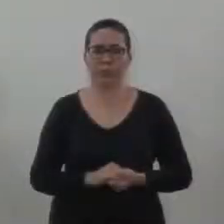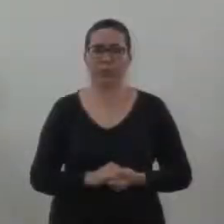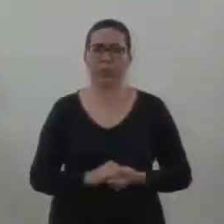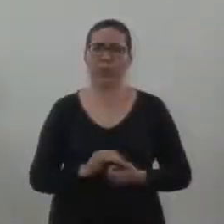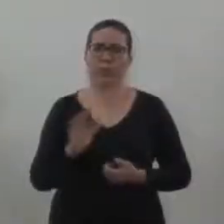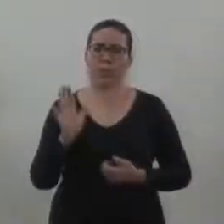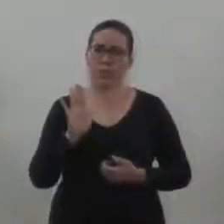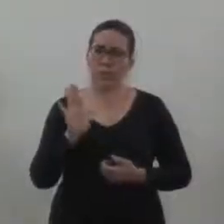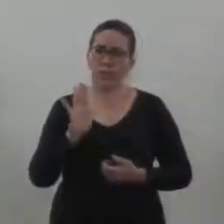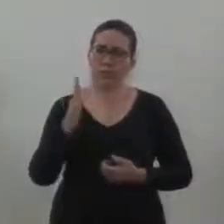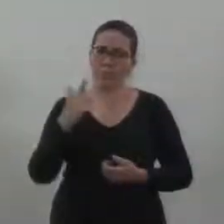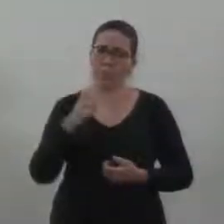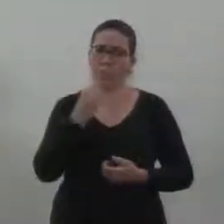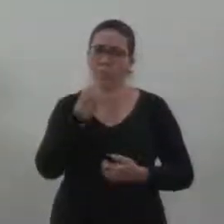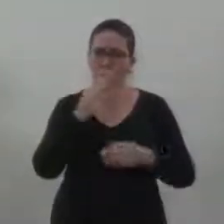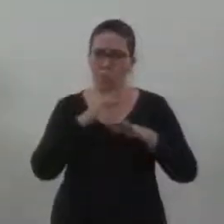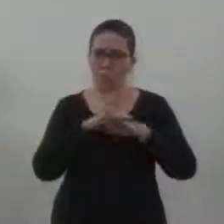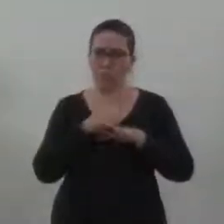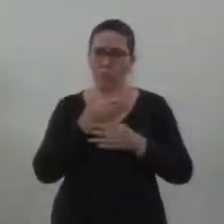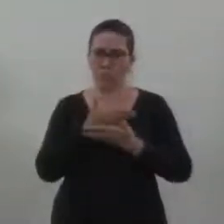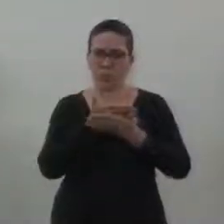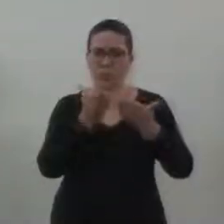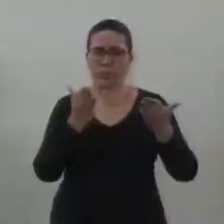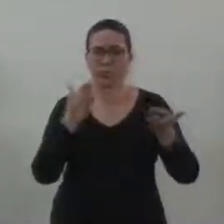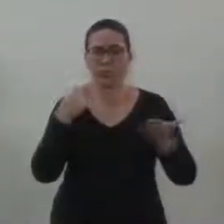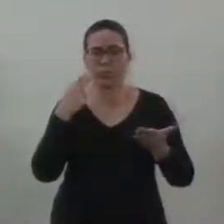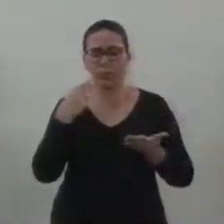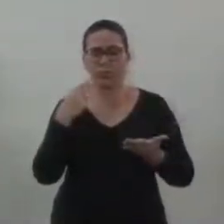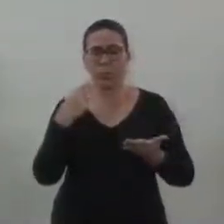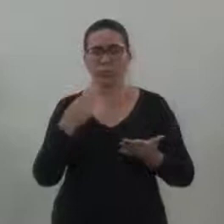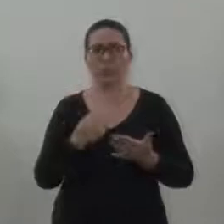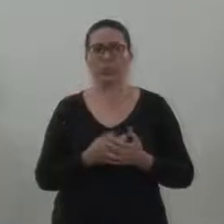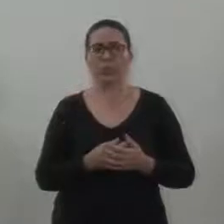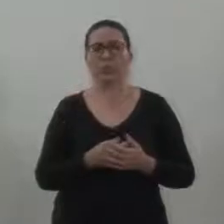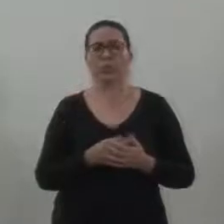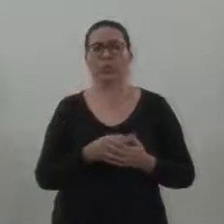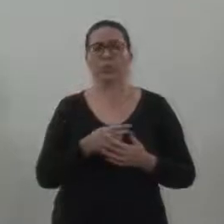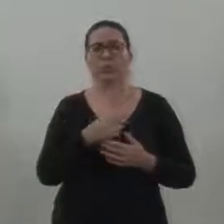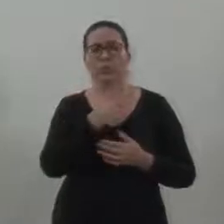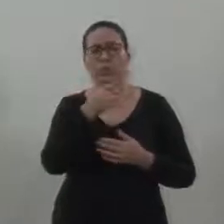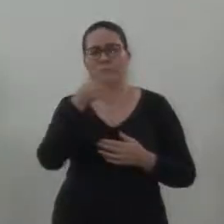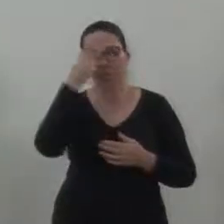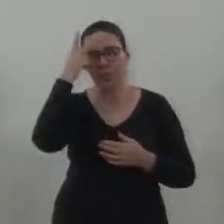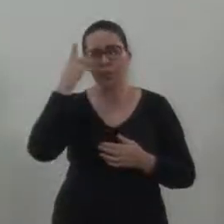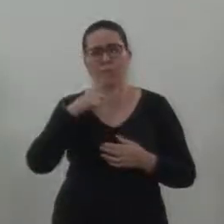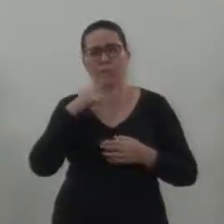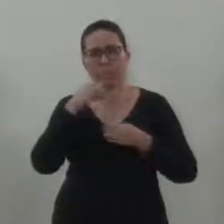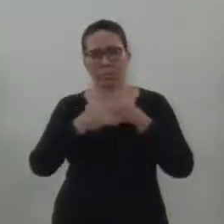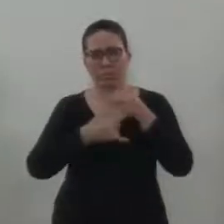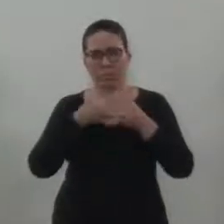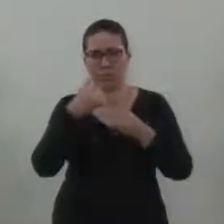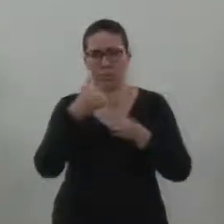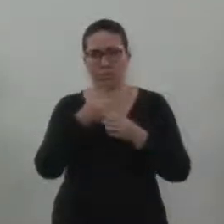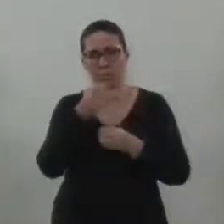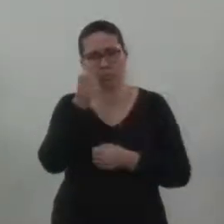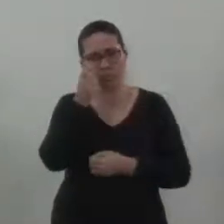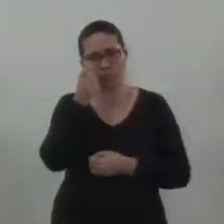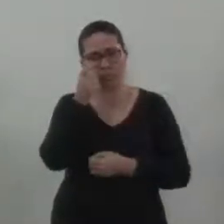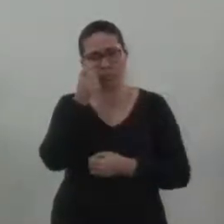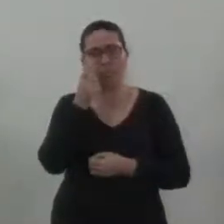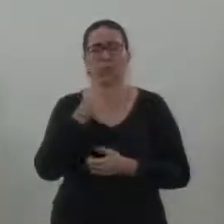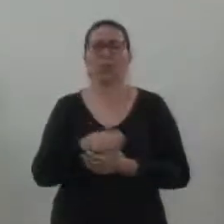Olá, mais uma vez, boa noite a todos os vereadores, vereadoras e aos internautas que acompanham a nossa sessão. Eu quero